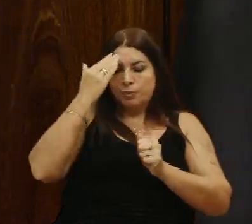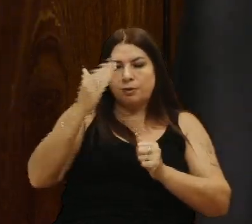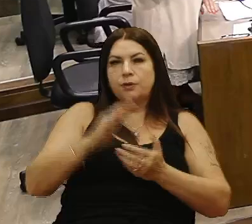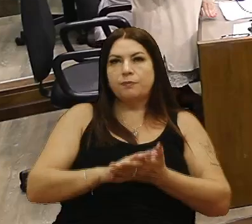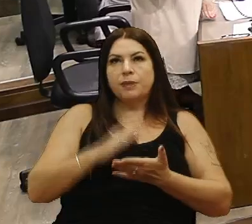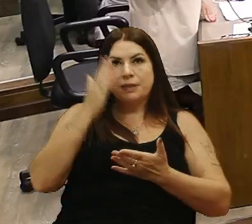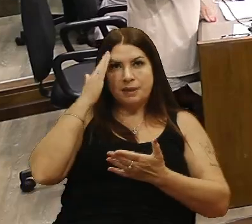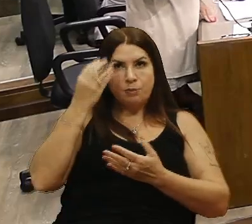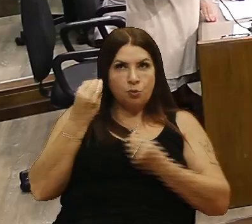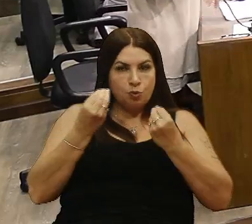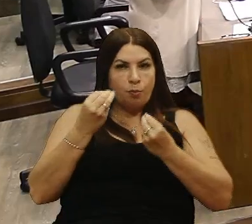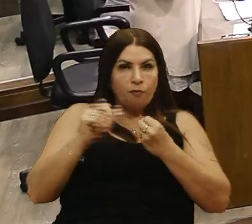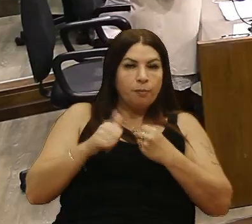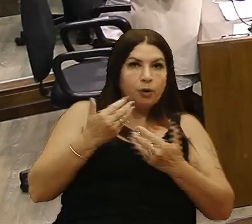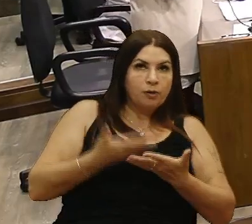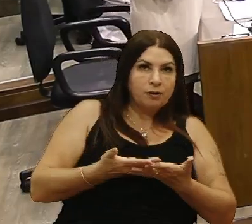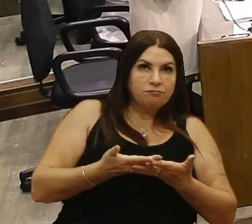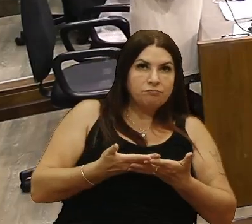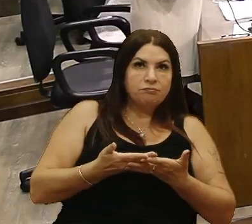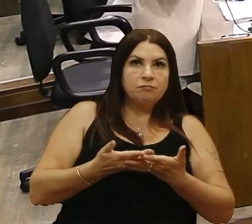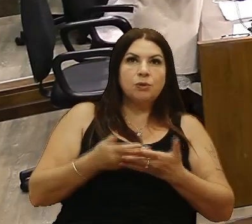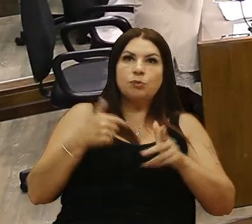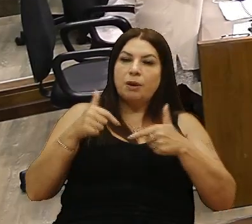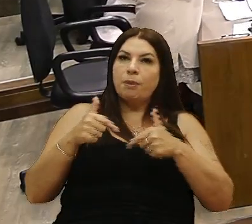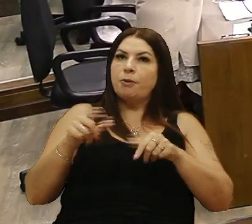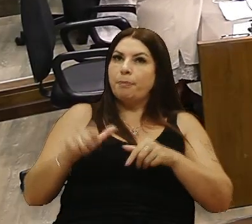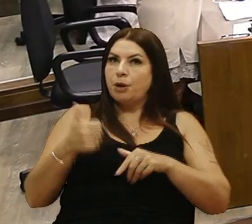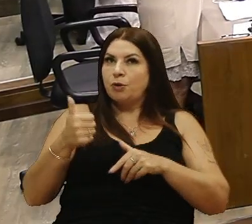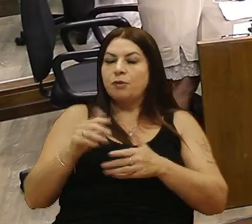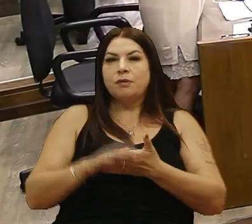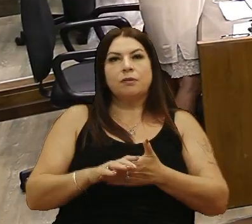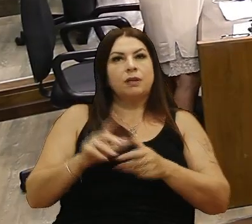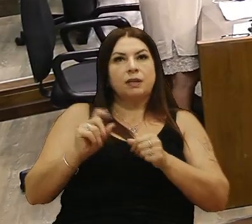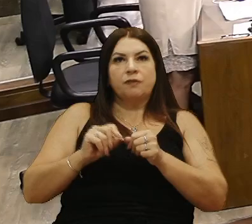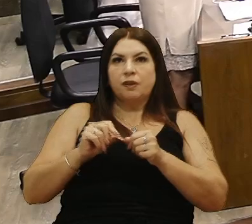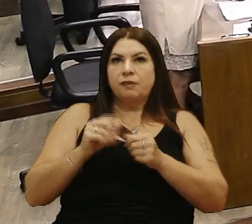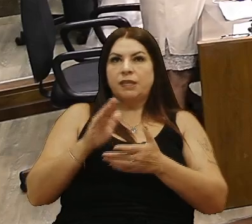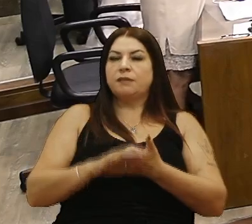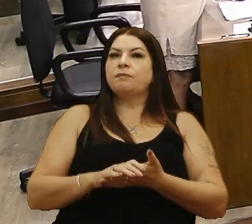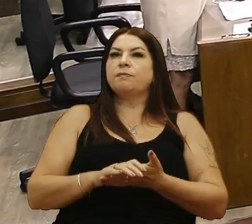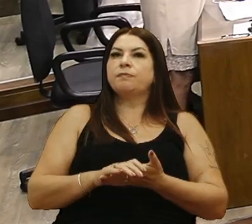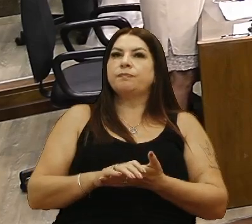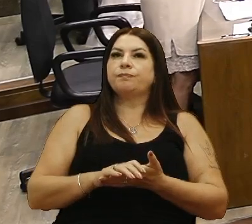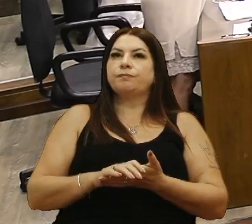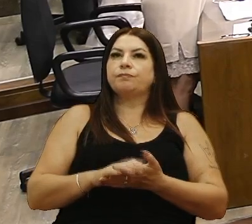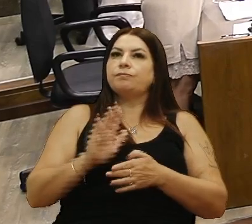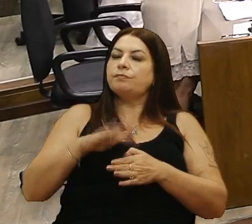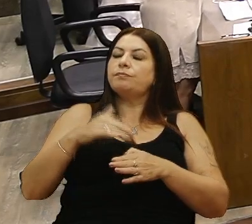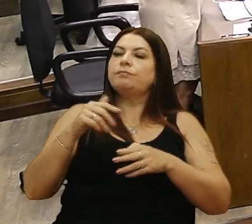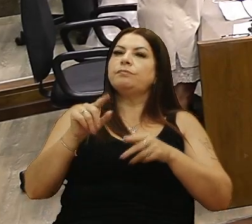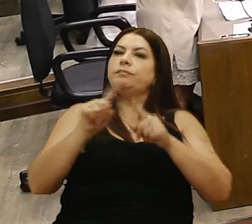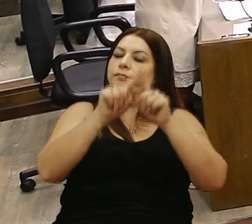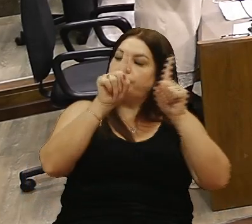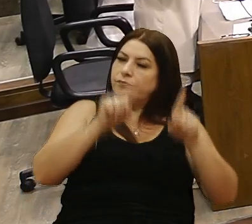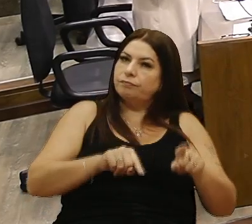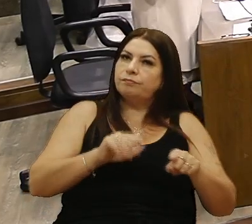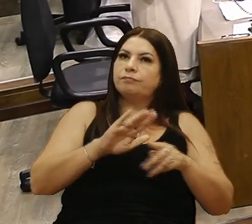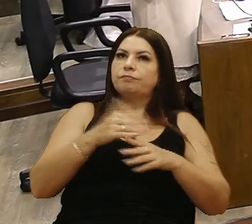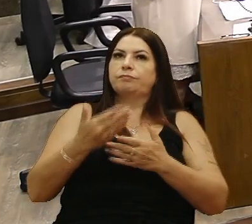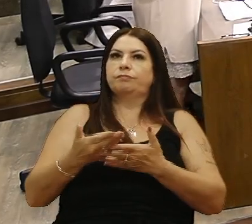Sabe como a gente vai melhorar e ser um serviço melhor? É fazendo com que tenha mais trabalhadores,